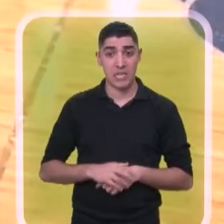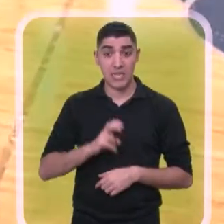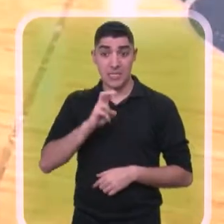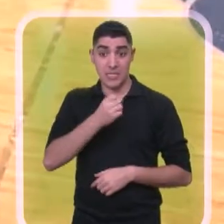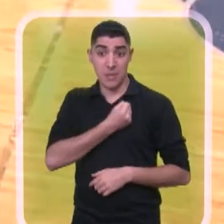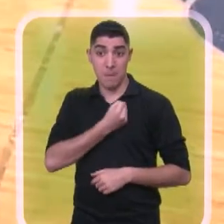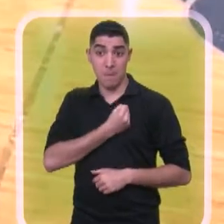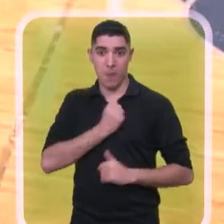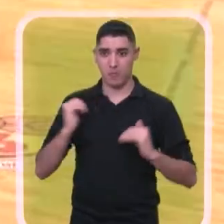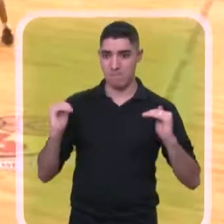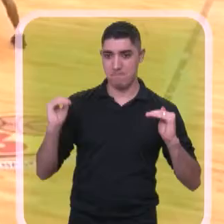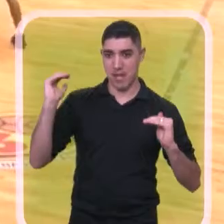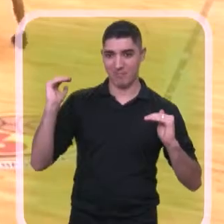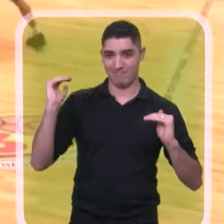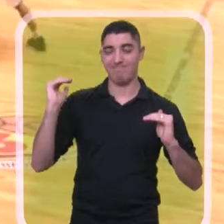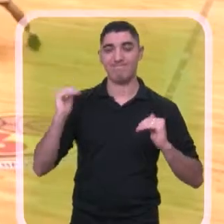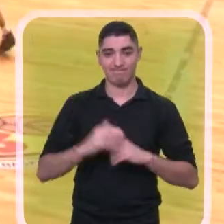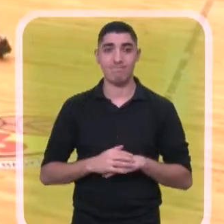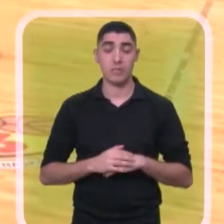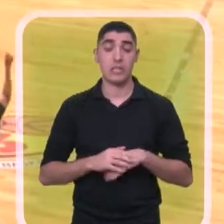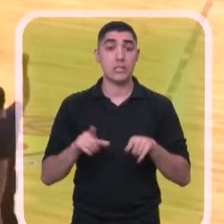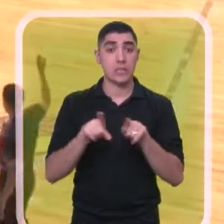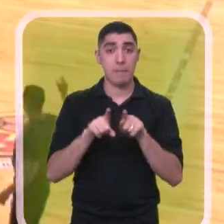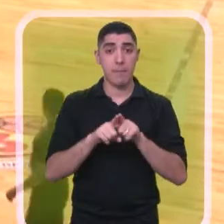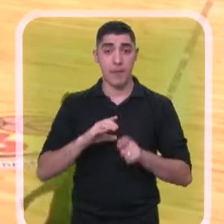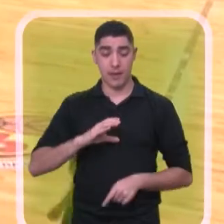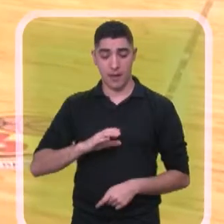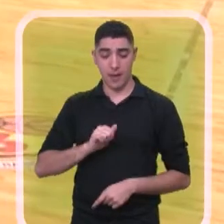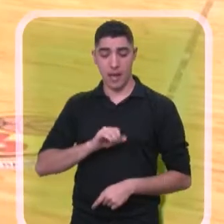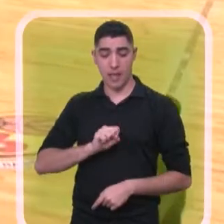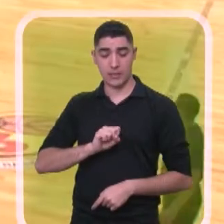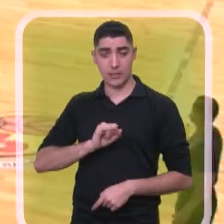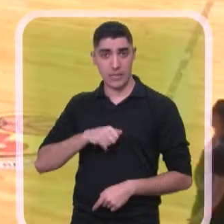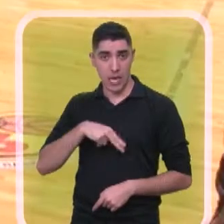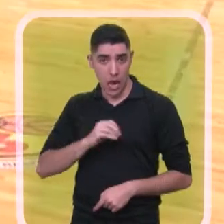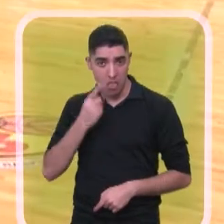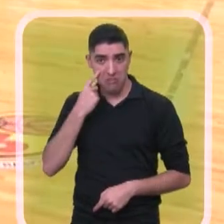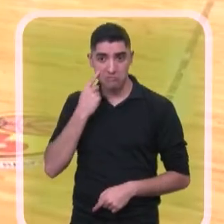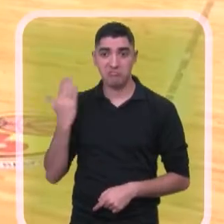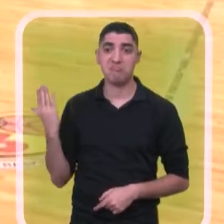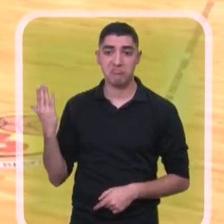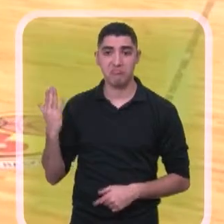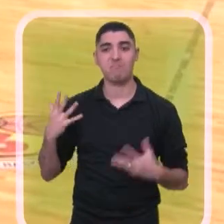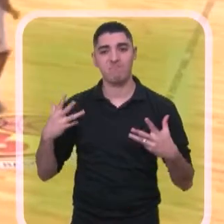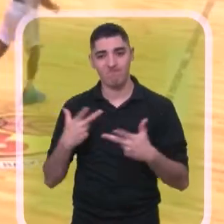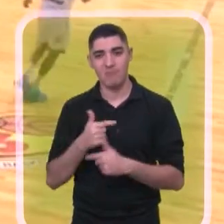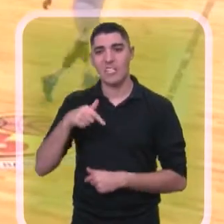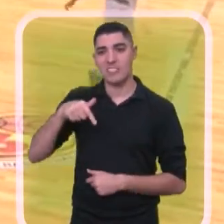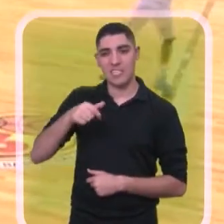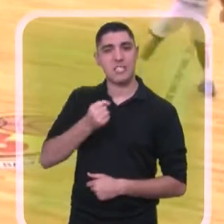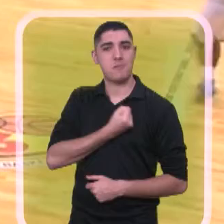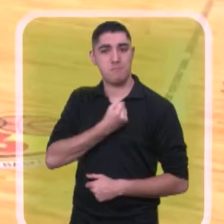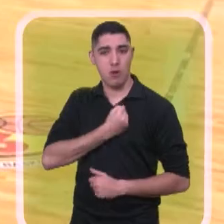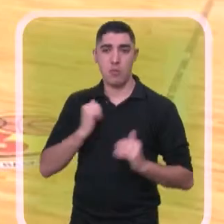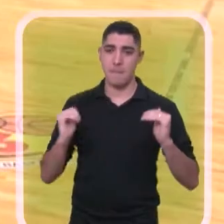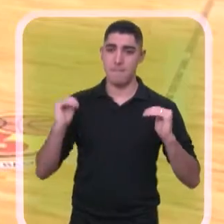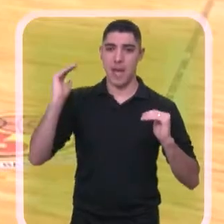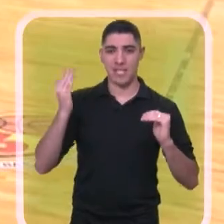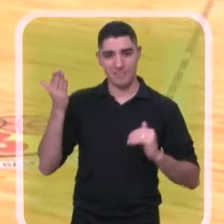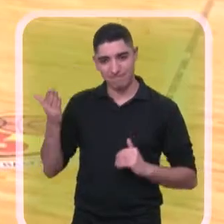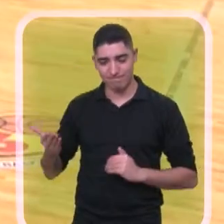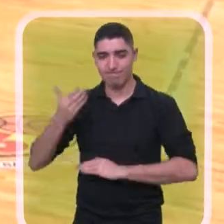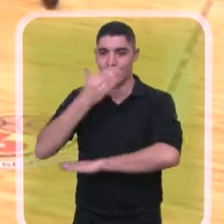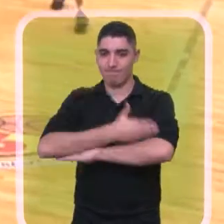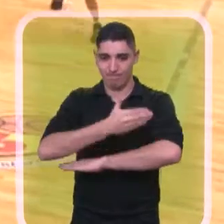para os donos da casa. Além de Cassiano nessa bela jogada individual, para abrir 7 de vantagem nos 2 minutos finais